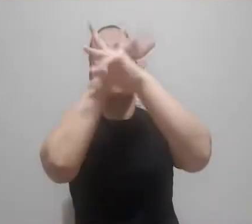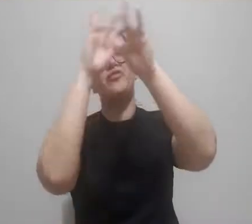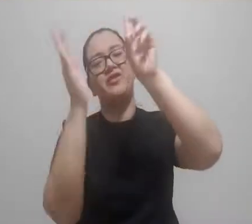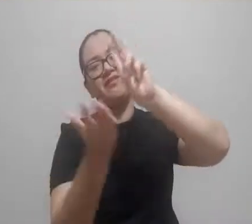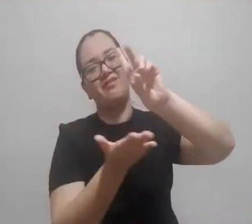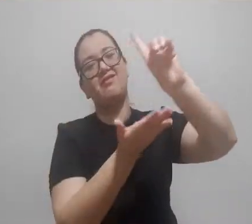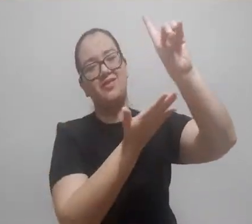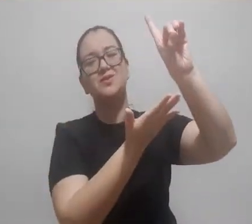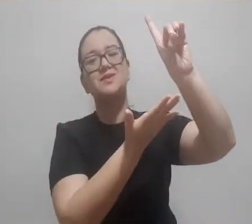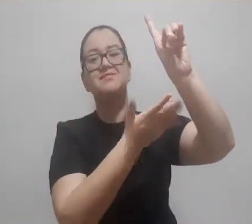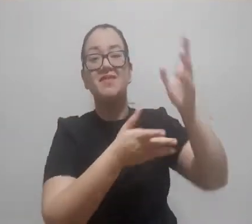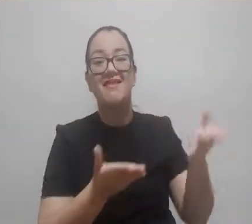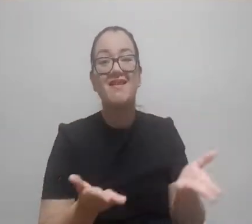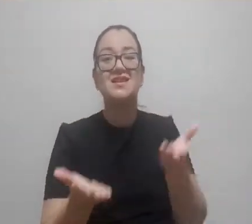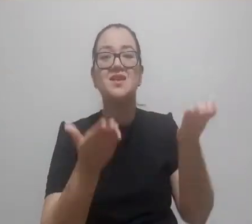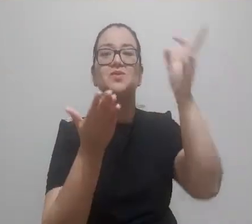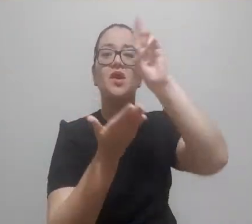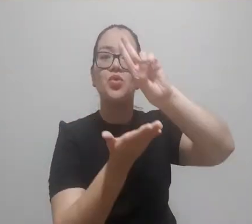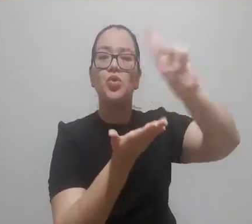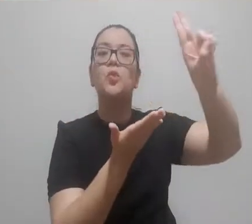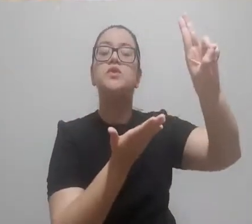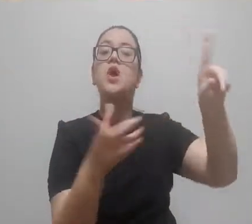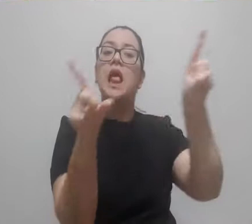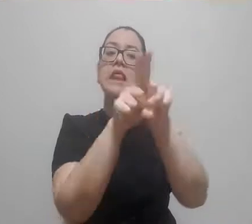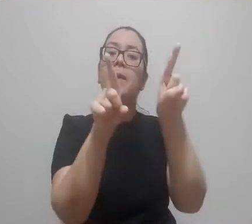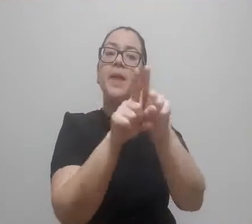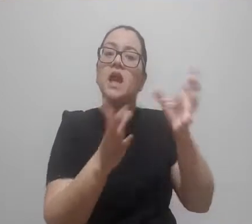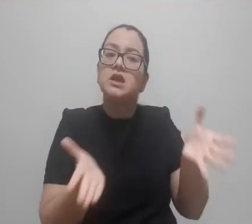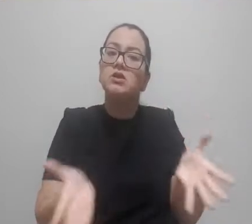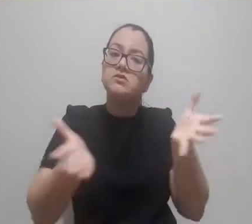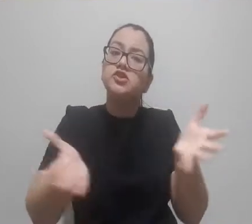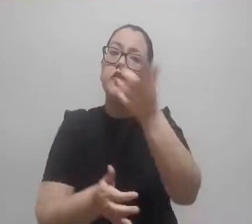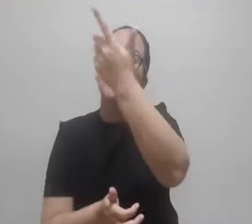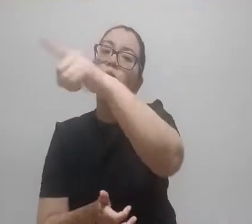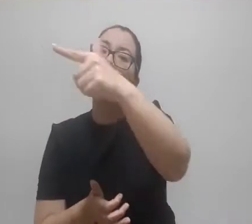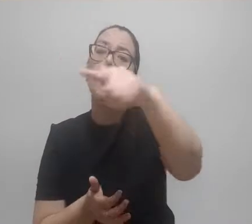nossa atitude levar outros também a fazerem a mesma coisa.